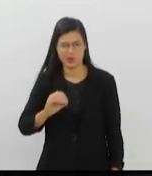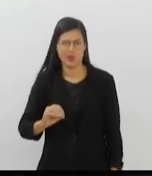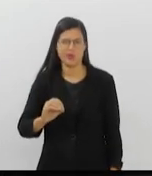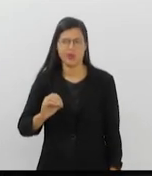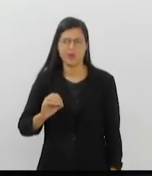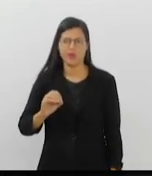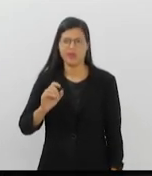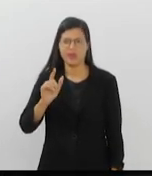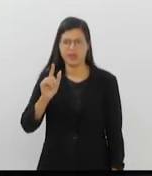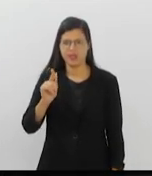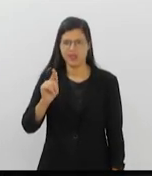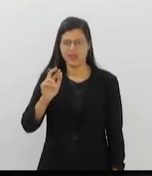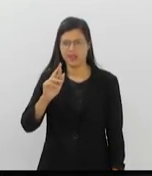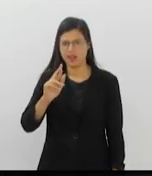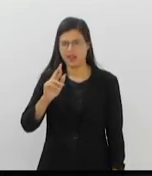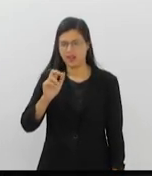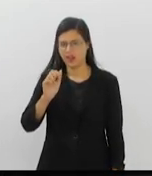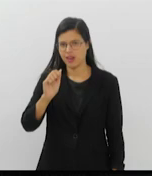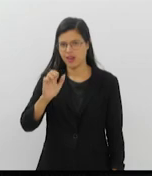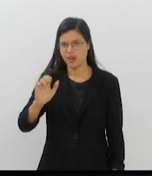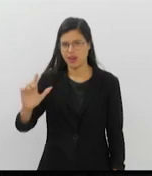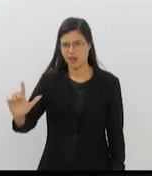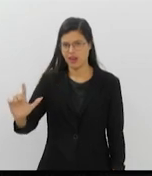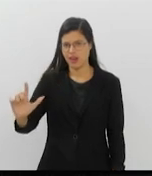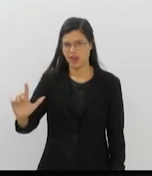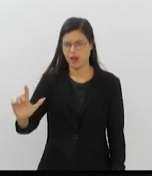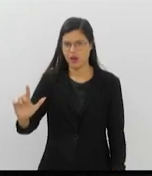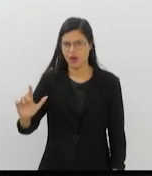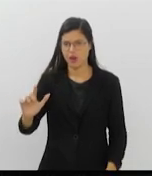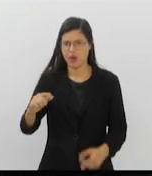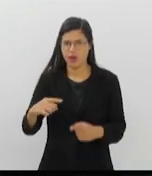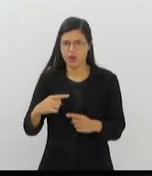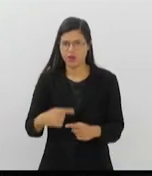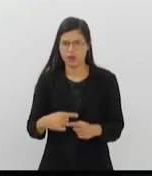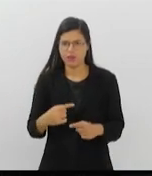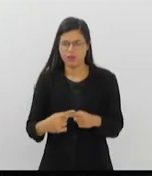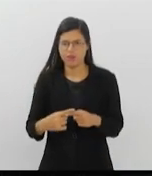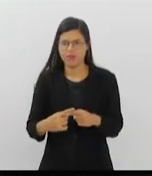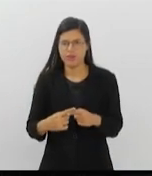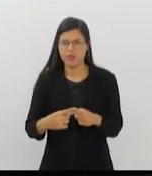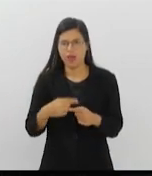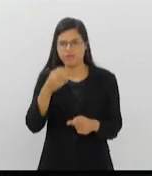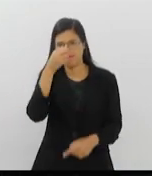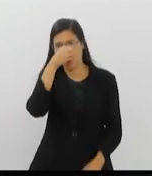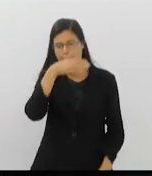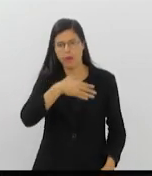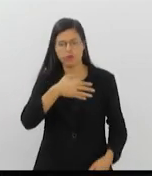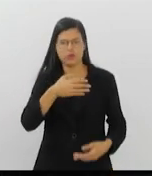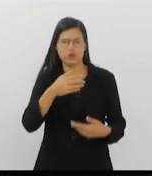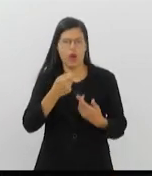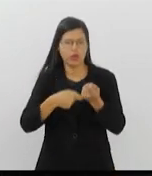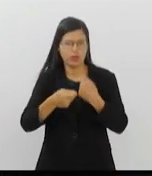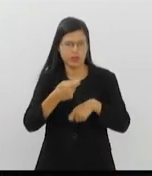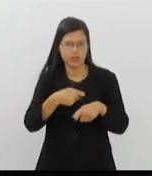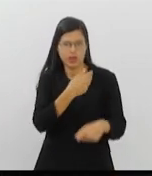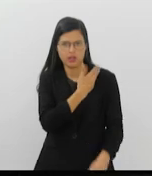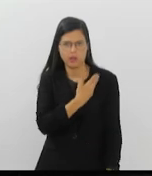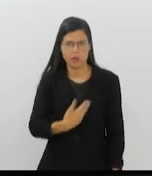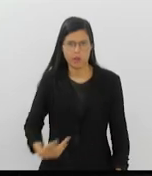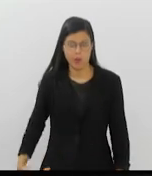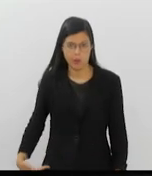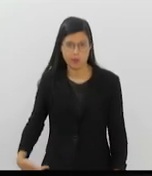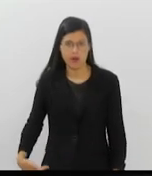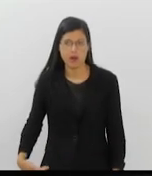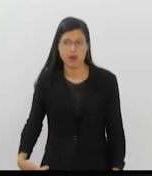grael por descaso com a administração pública por um prejuízo que pode